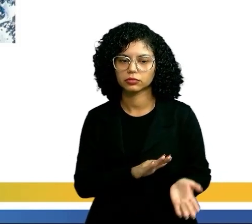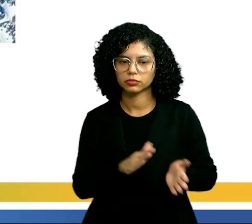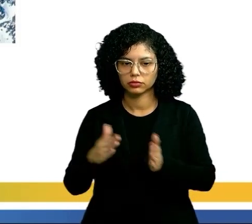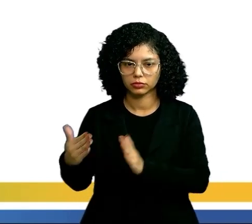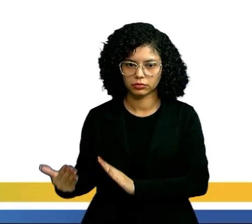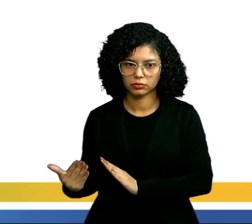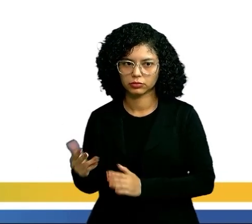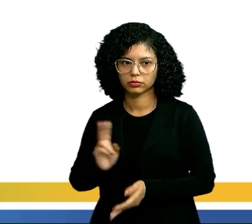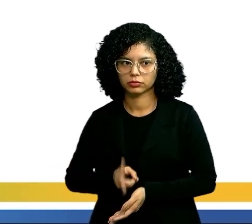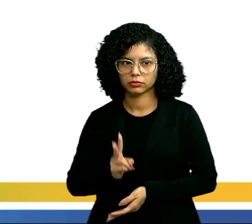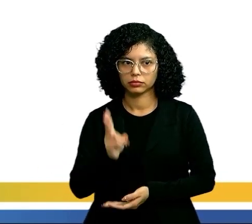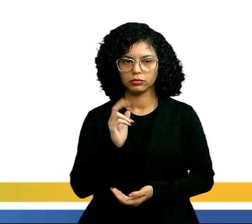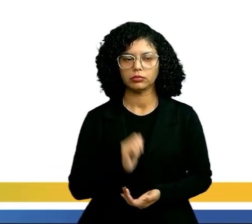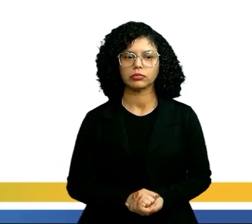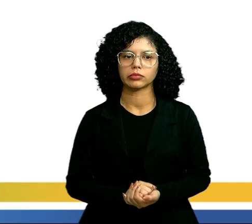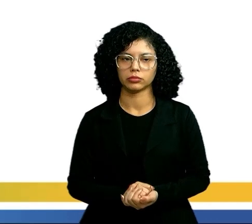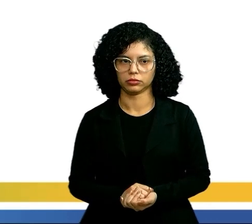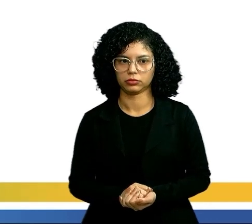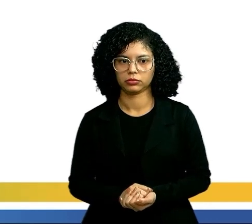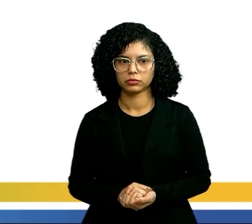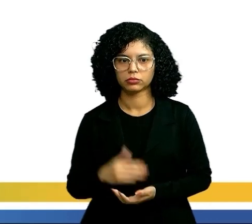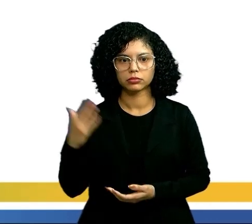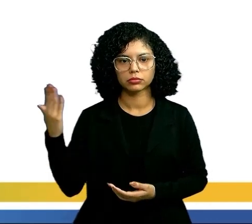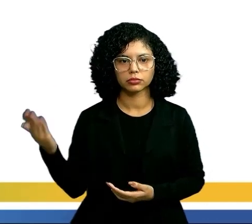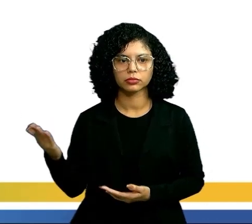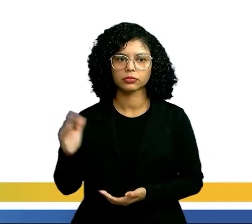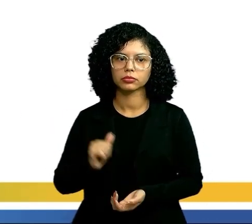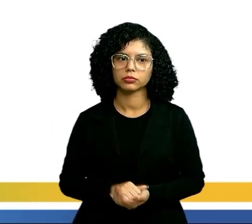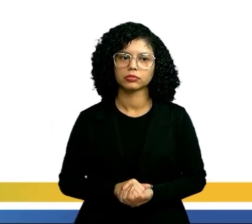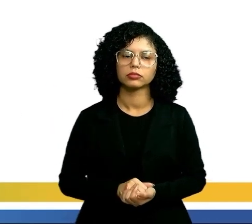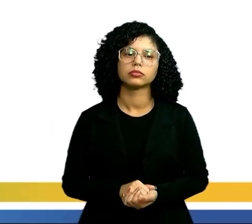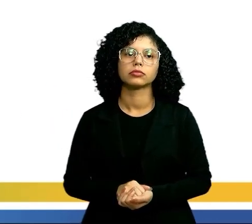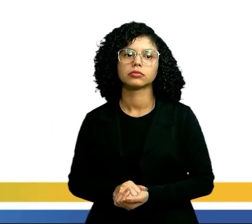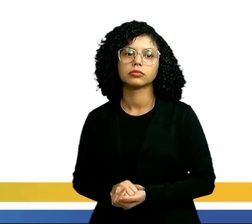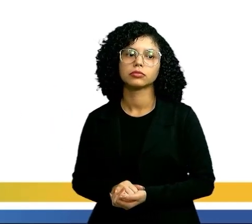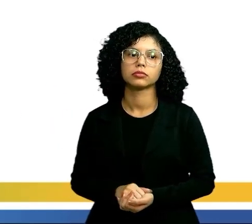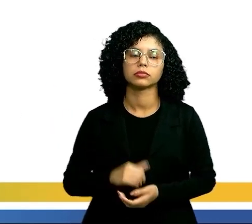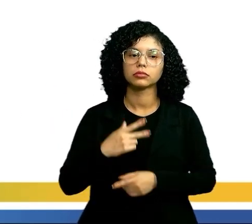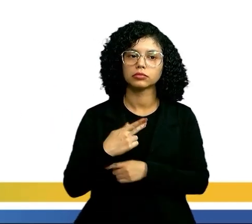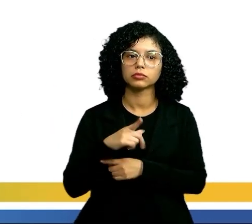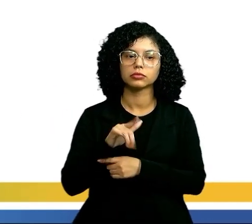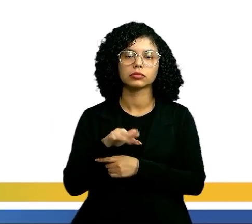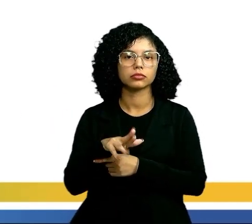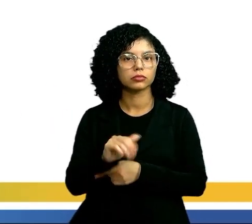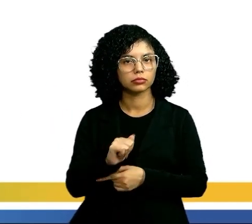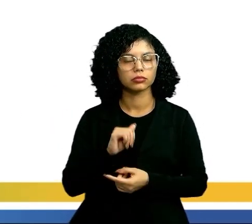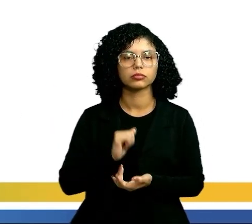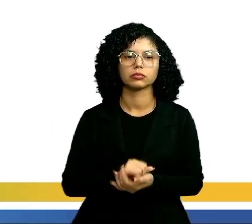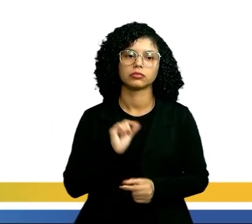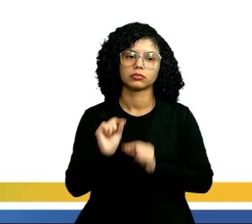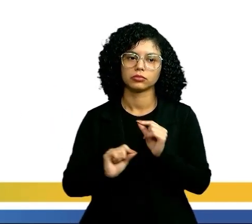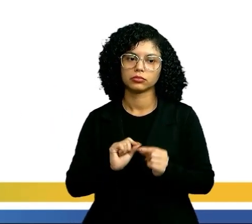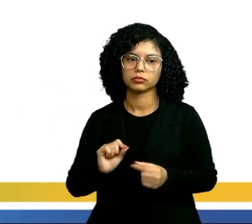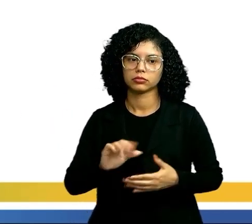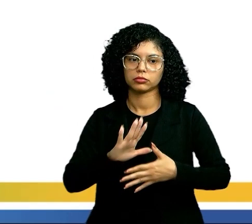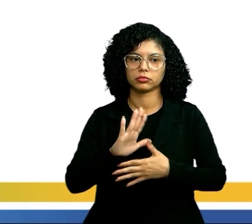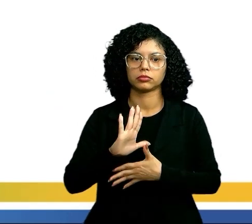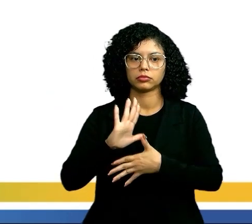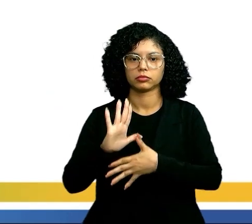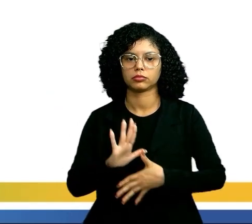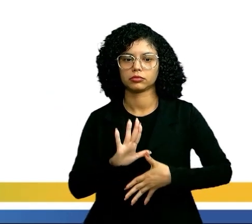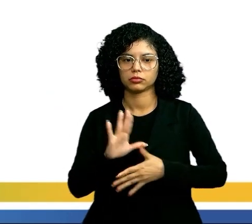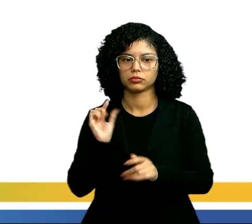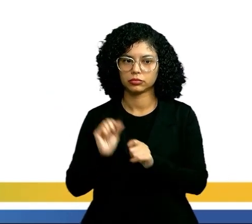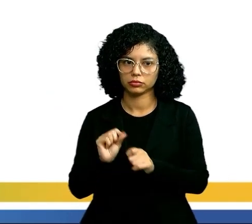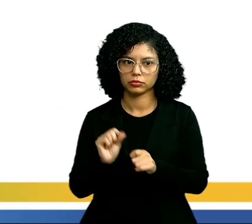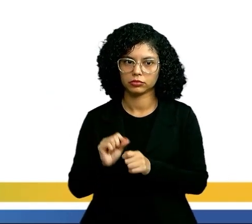Passando adiante, nós temos a chamada América Platina. América Platina